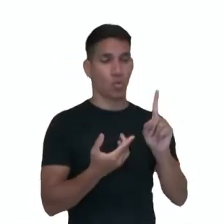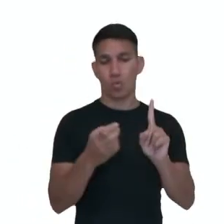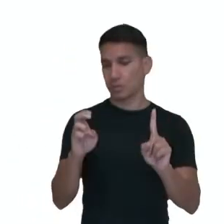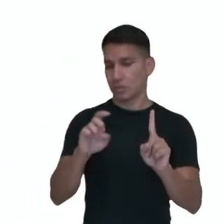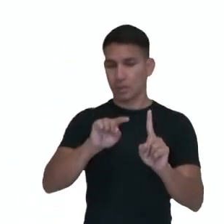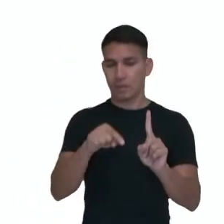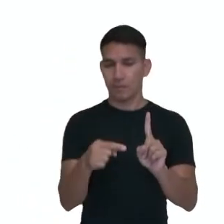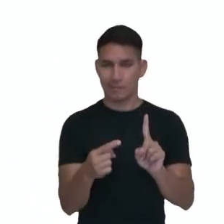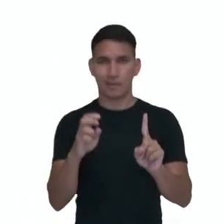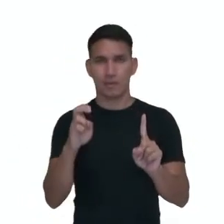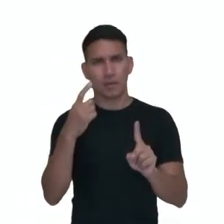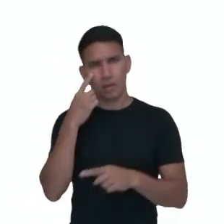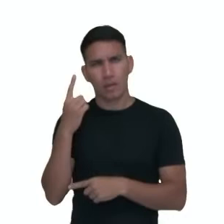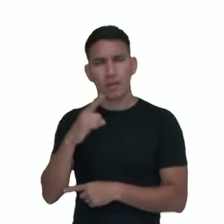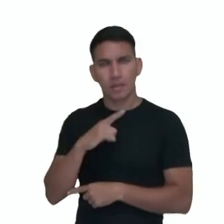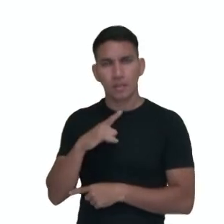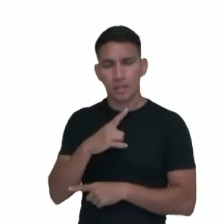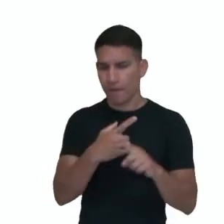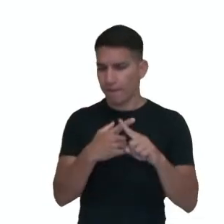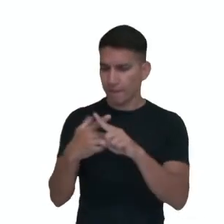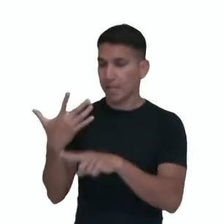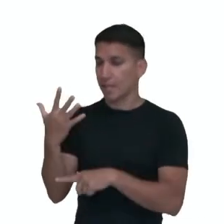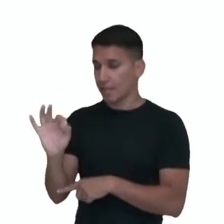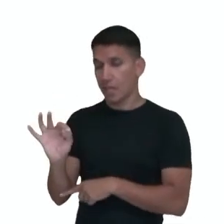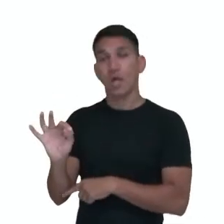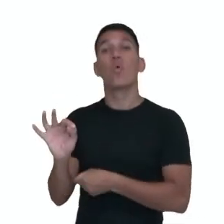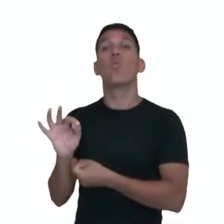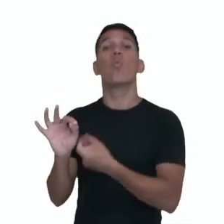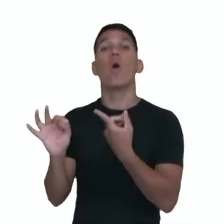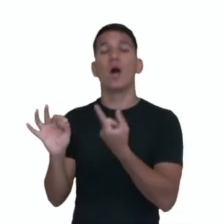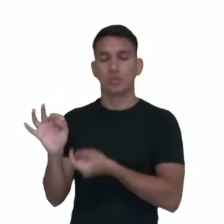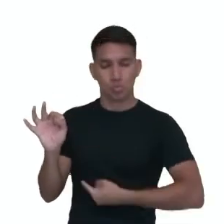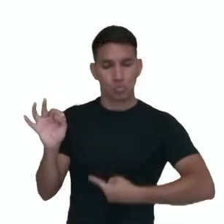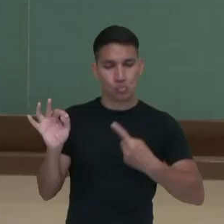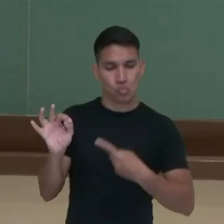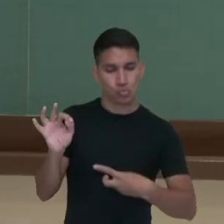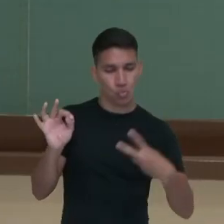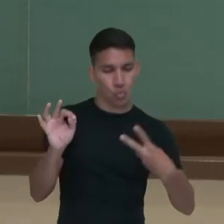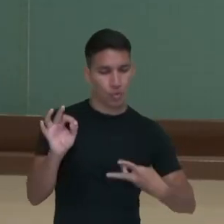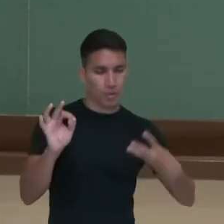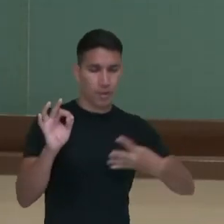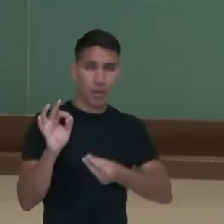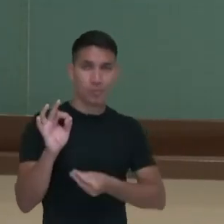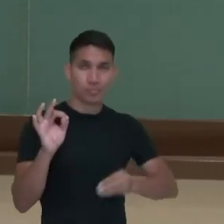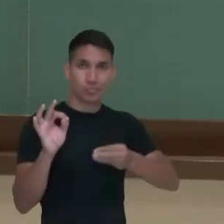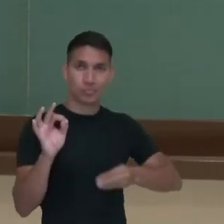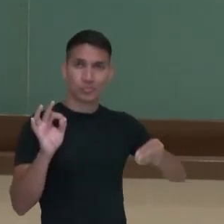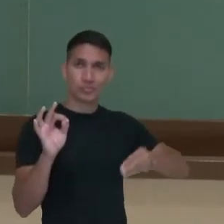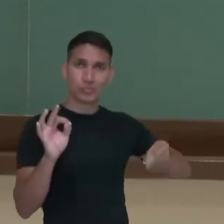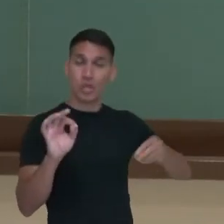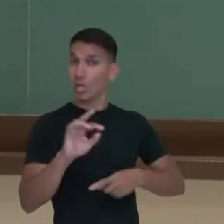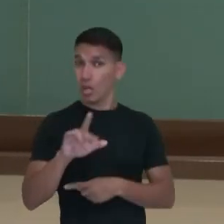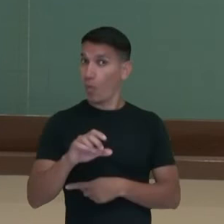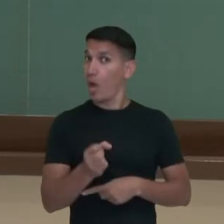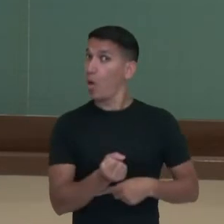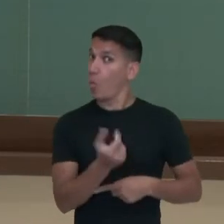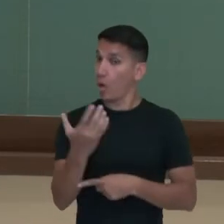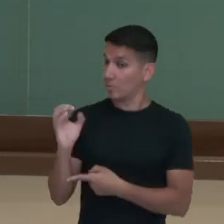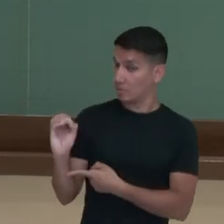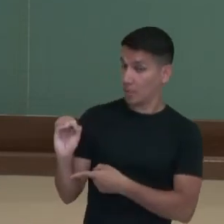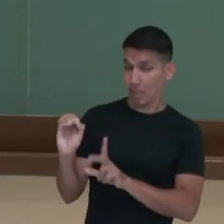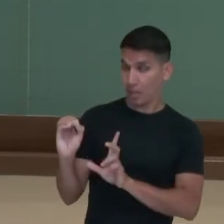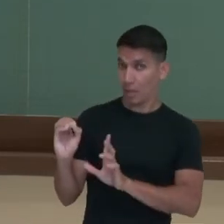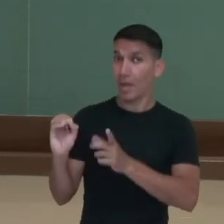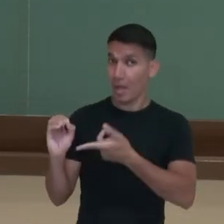Então 1,5 vezes 10... e a quantidade de casas que essa vírgula andou. Então, não é a quantidade de zeros que eu tenho